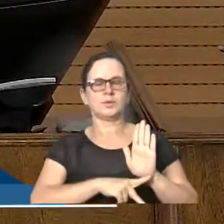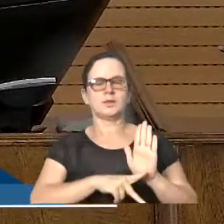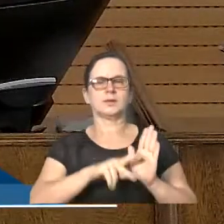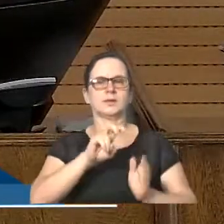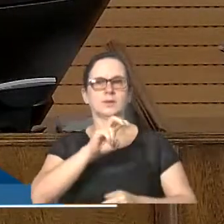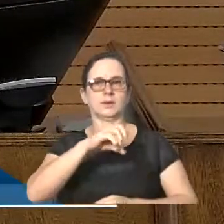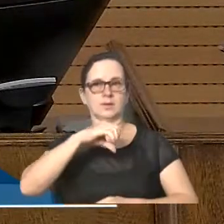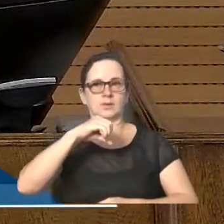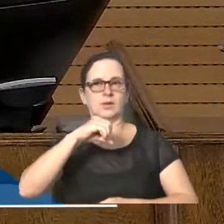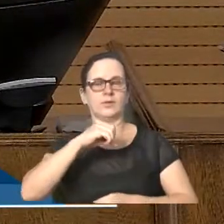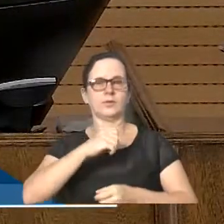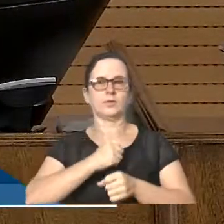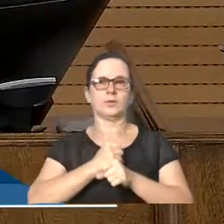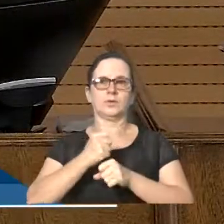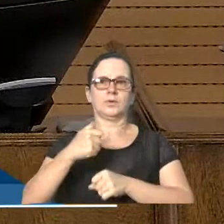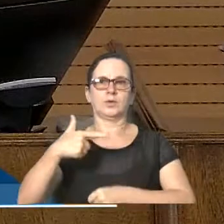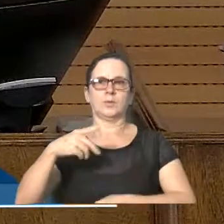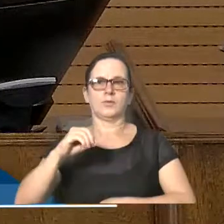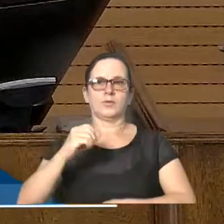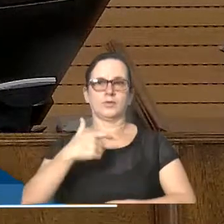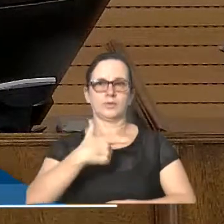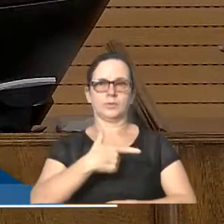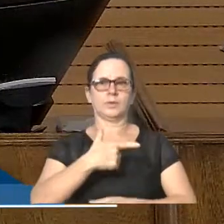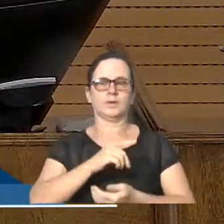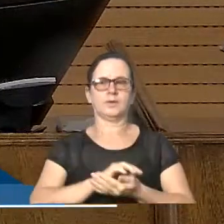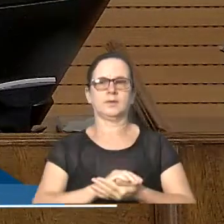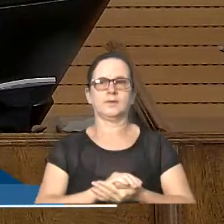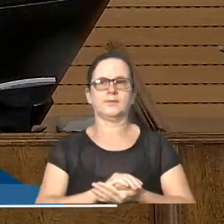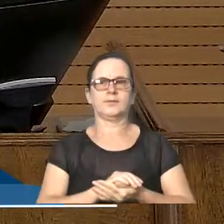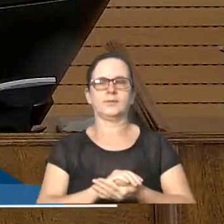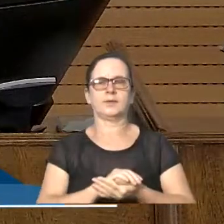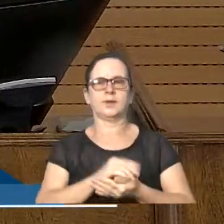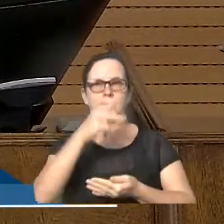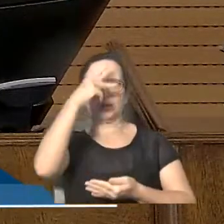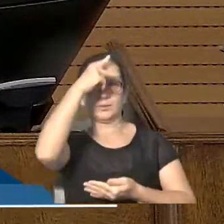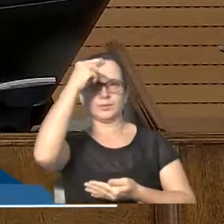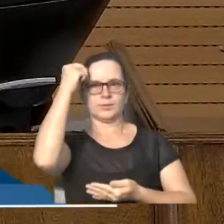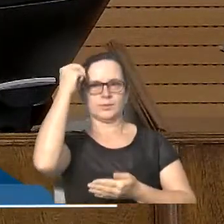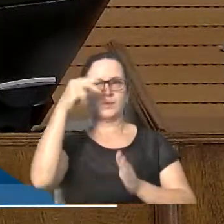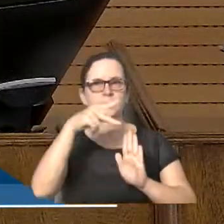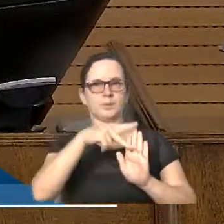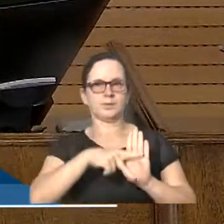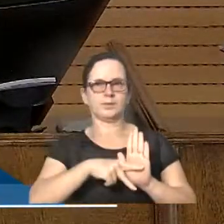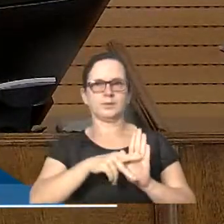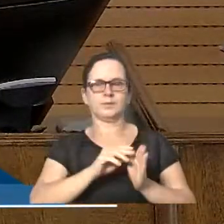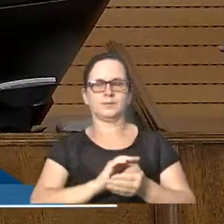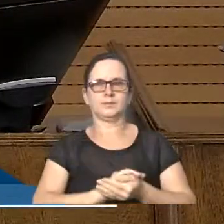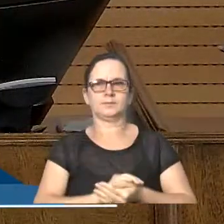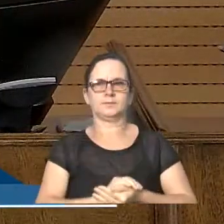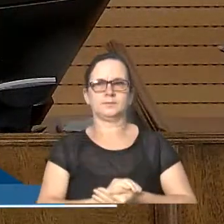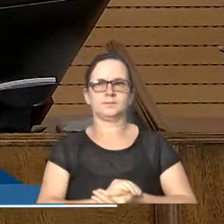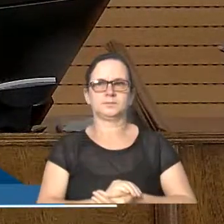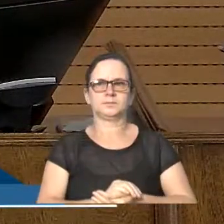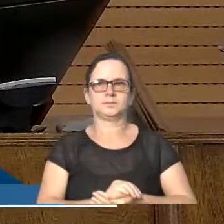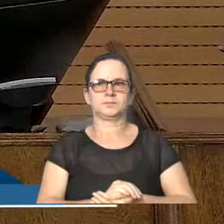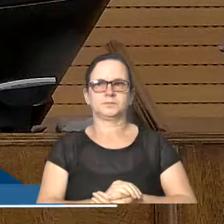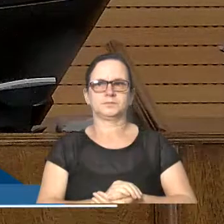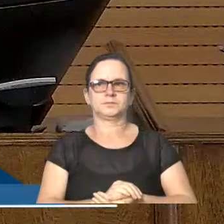159/2022, projeto de lei número 10/2022, autoria prefeito municipal.